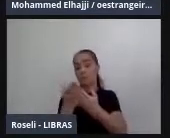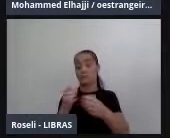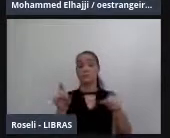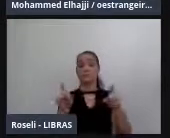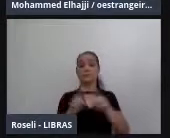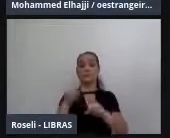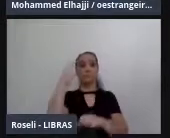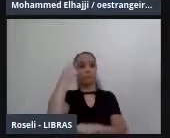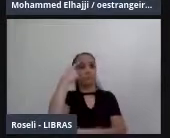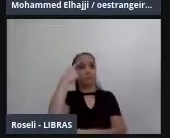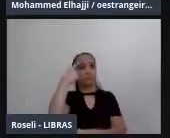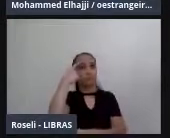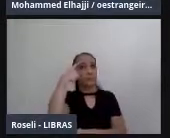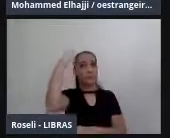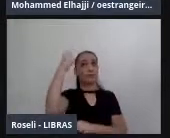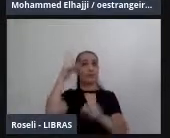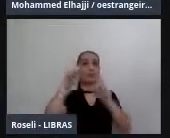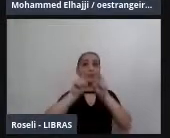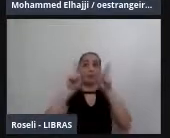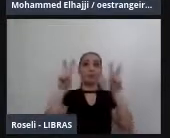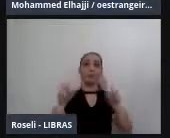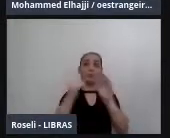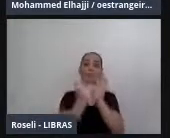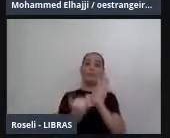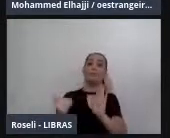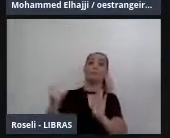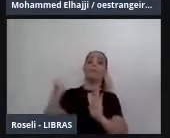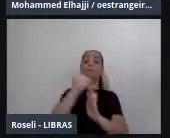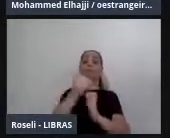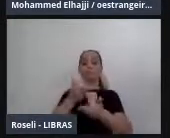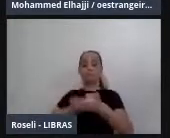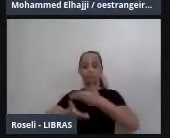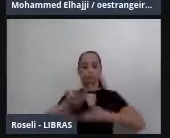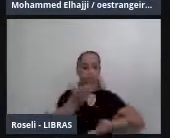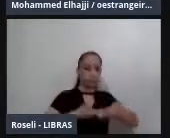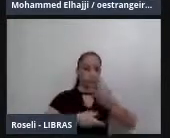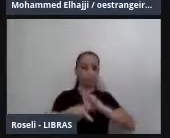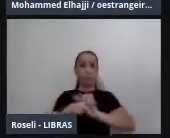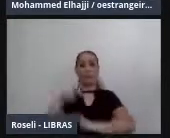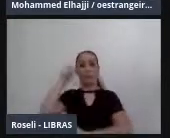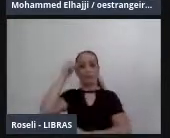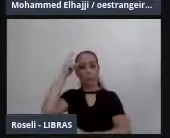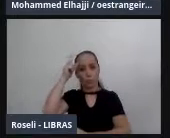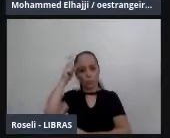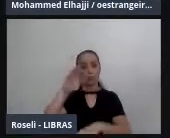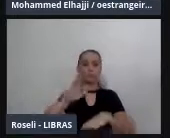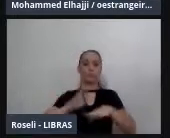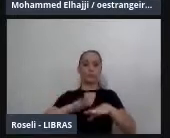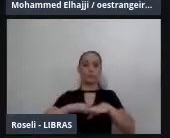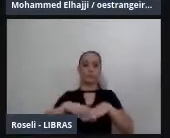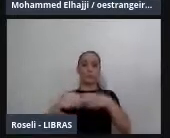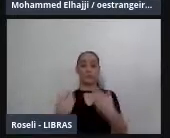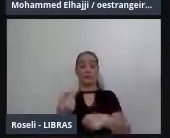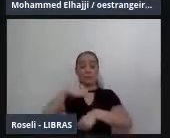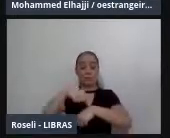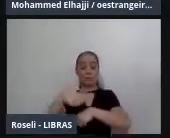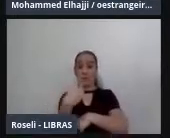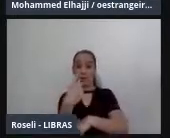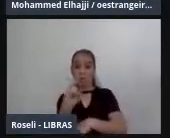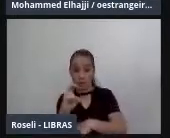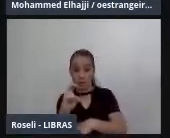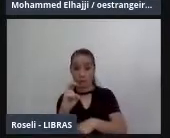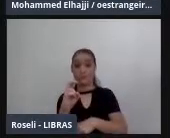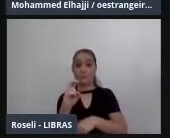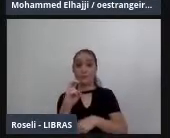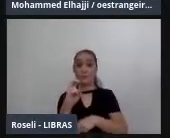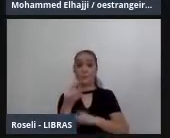trazer esse tema num outro patamar, né, num patamar de troca cultural. Então, 15 horas no canal do